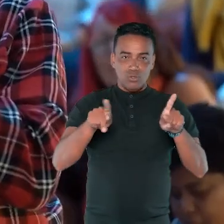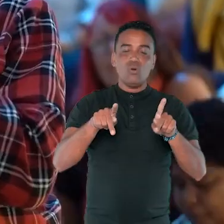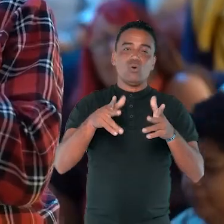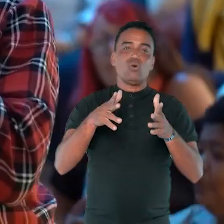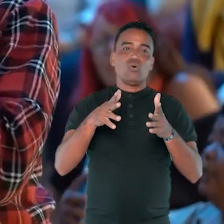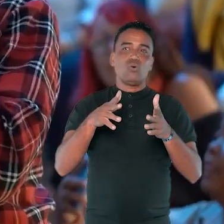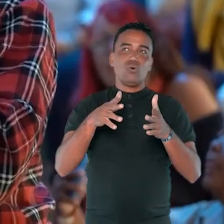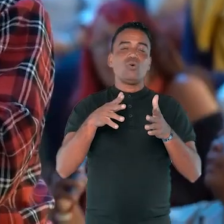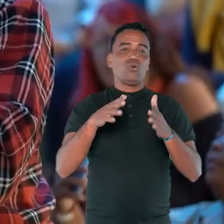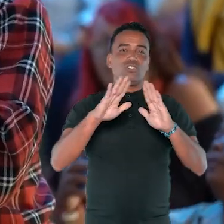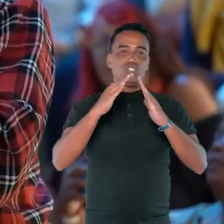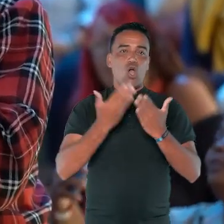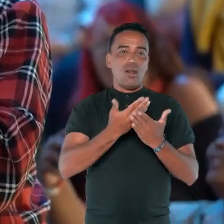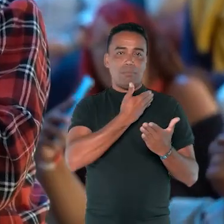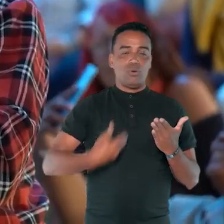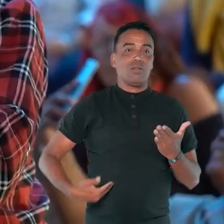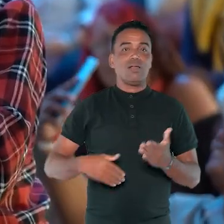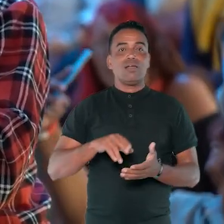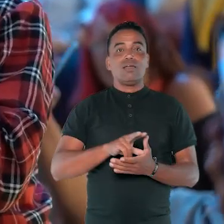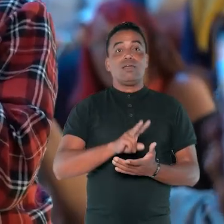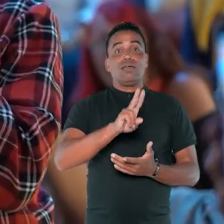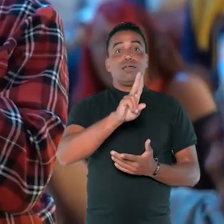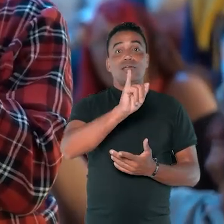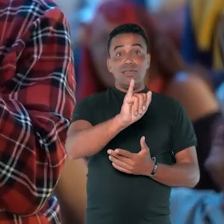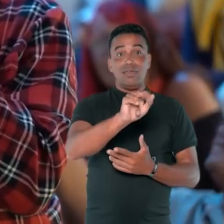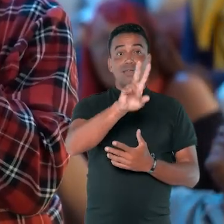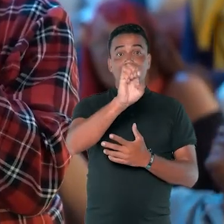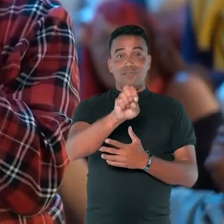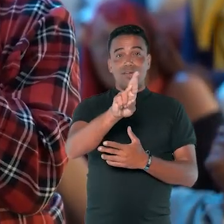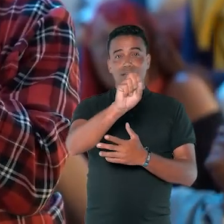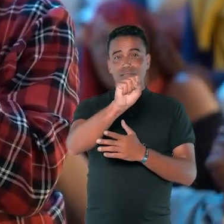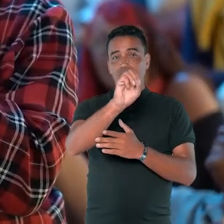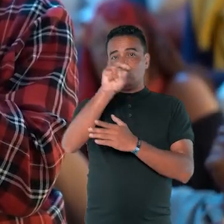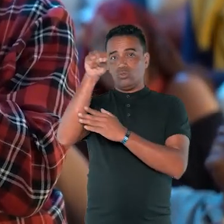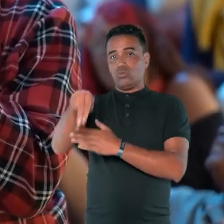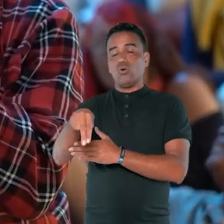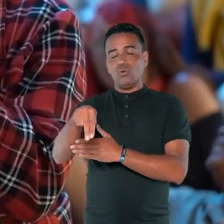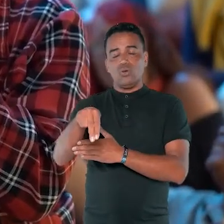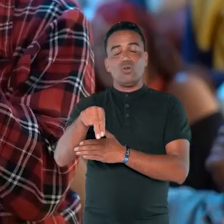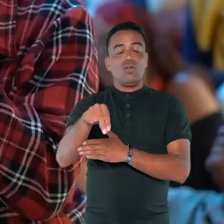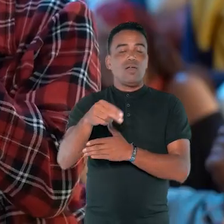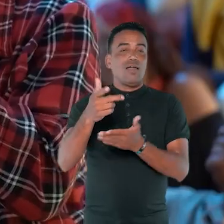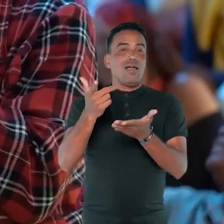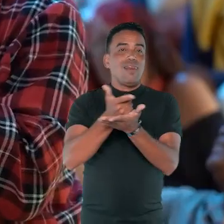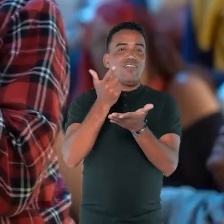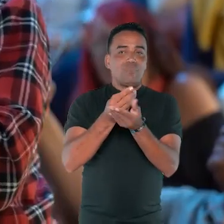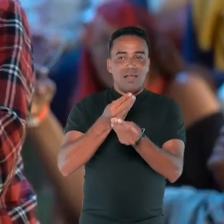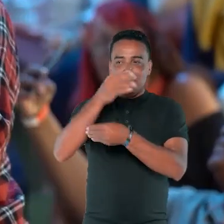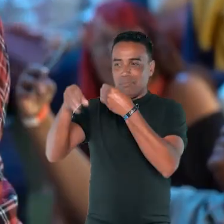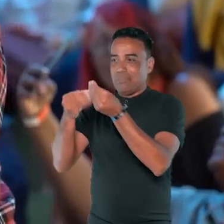que o senhor chama, por favor? Meu nome é Iverson Carneiro. Depois eu tenho um livro para entregar para a ministra e outro para o Chico. E aí, Chico, tudo